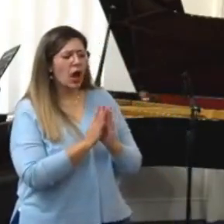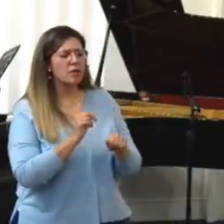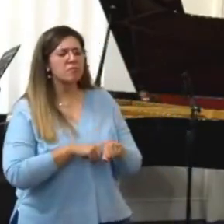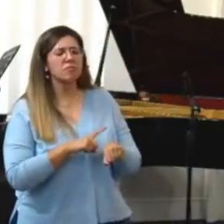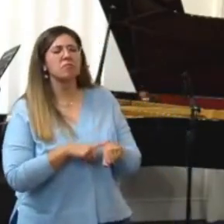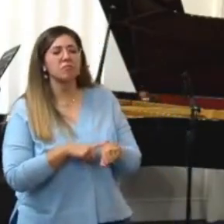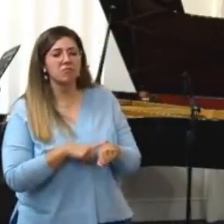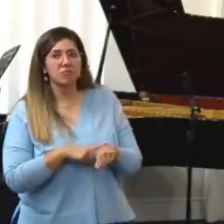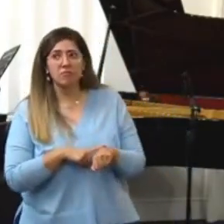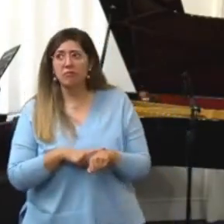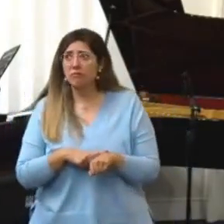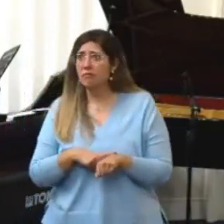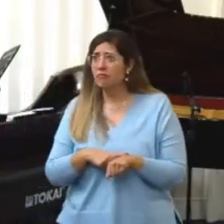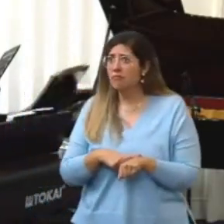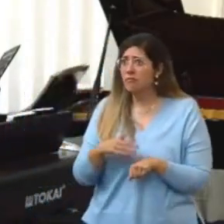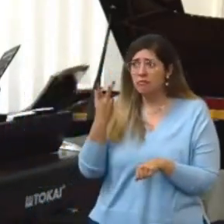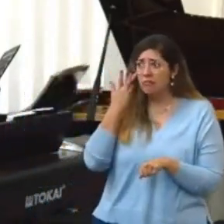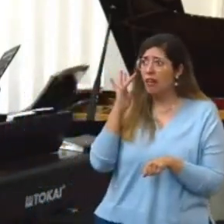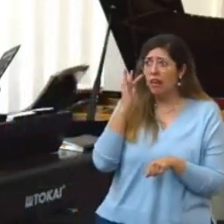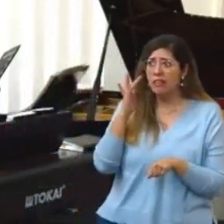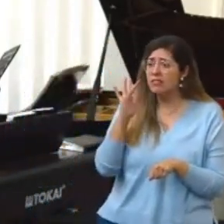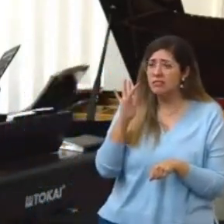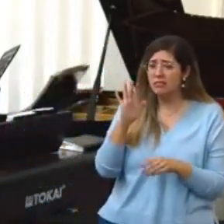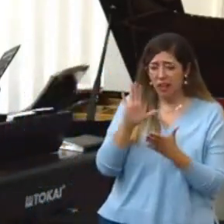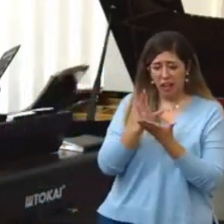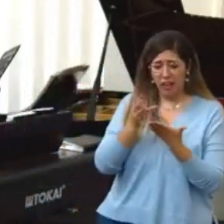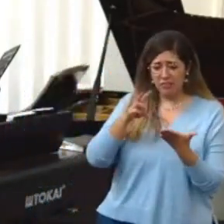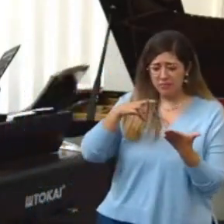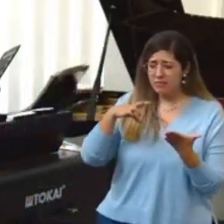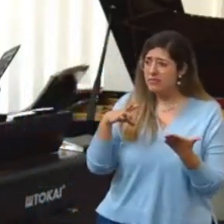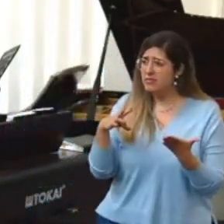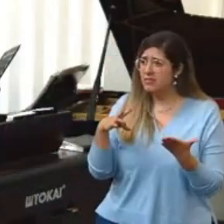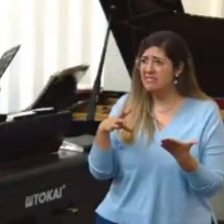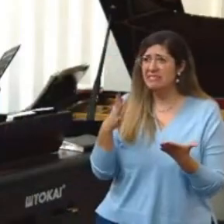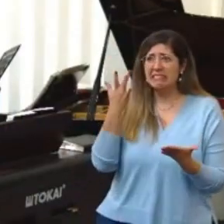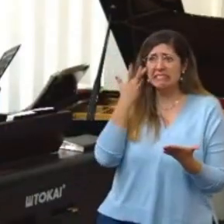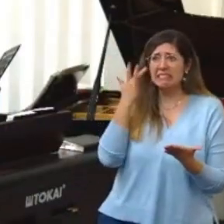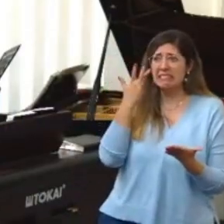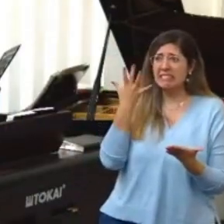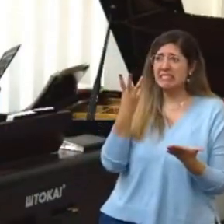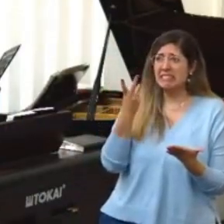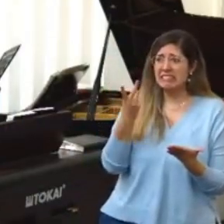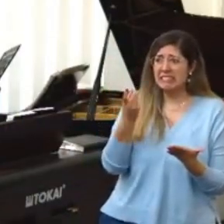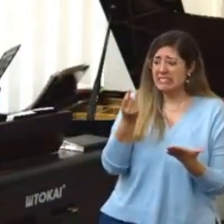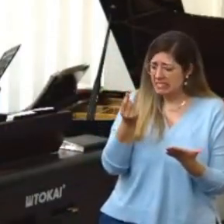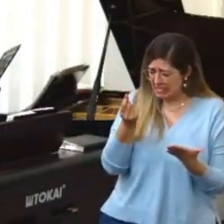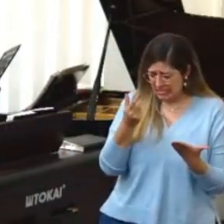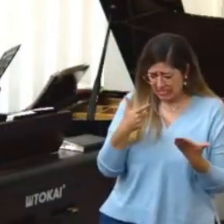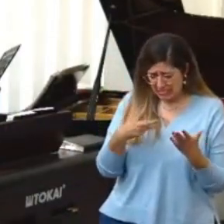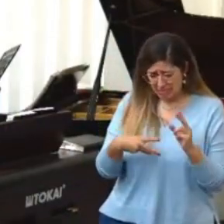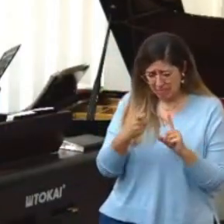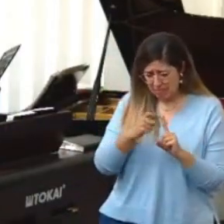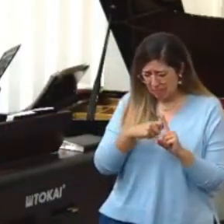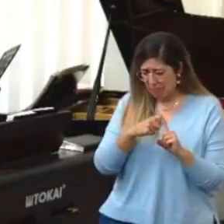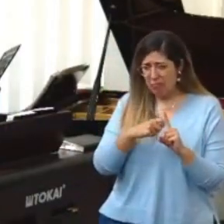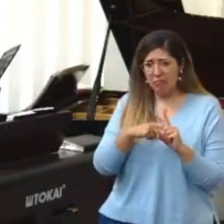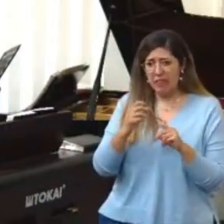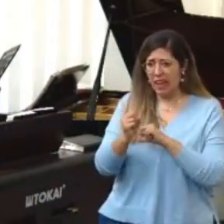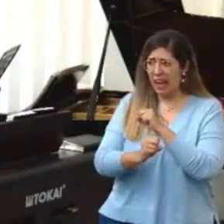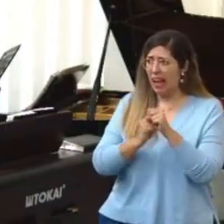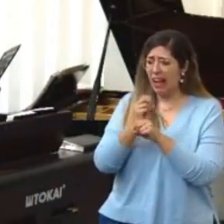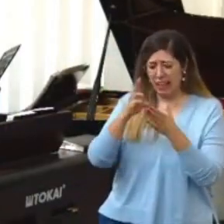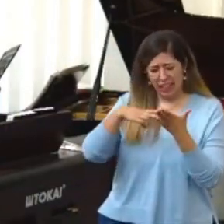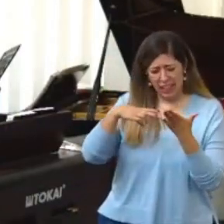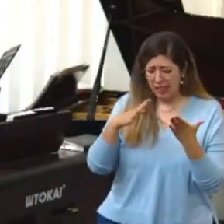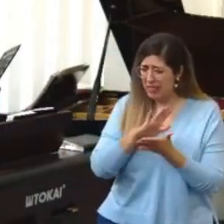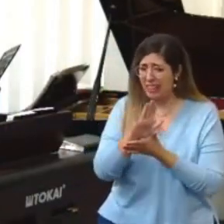que dizer, quando nos perguntam se nós lemos a palavra de Deus e faz dias, às vezes meses, às vezes anos, que